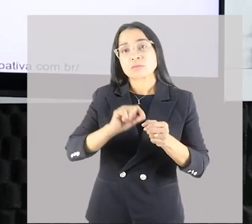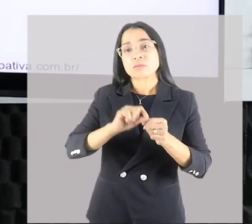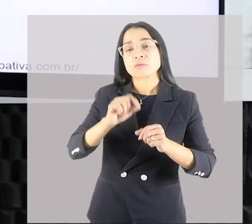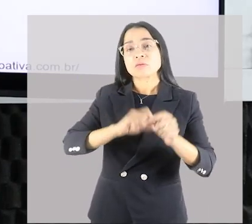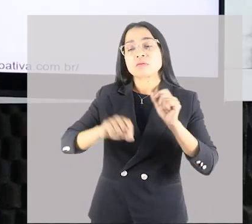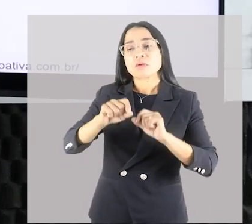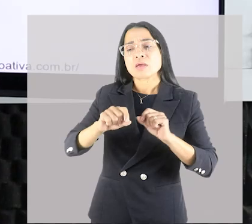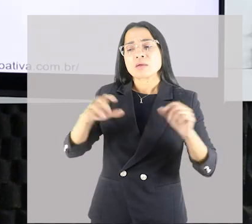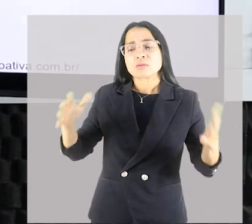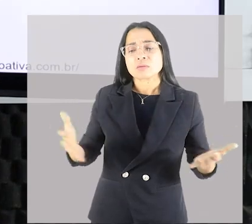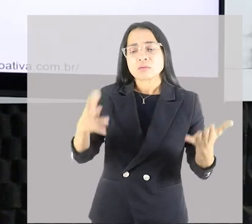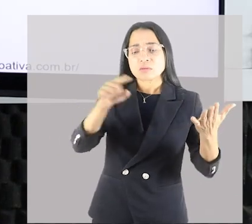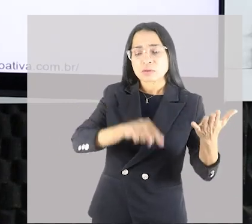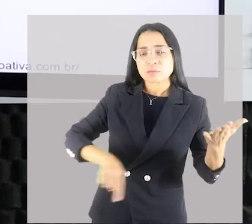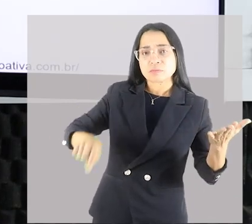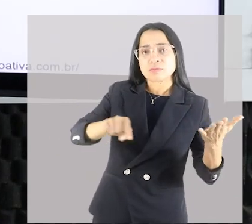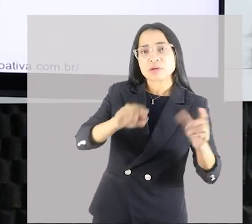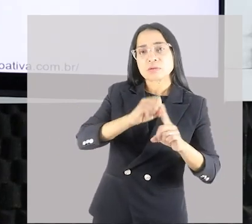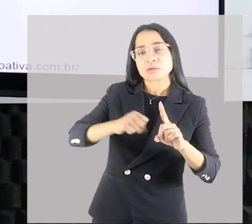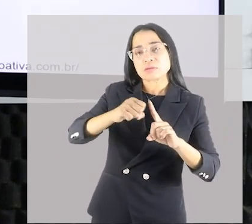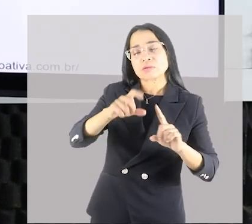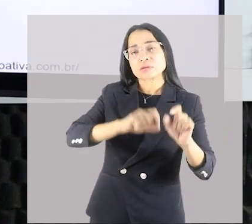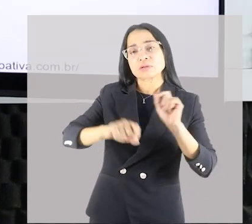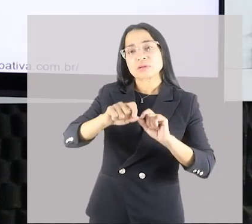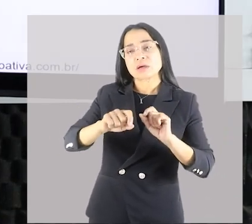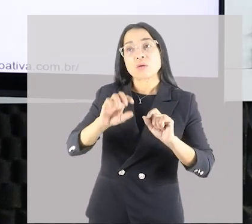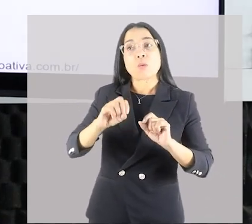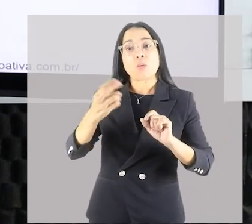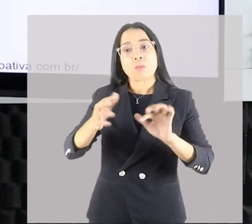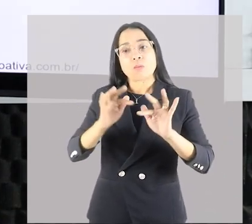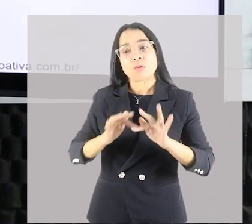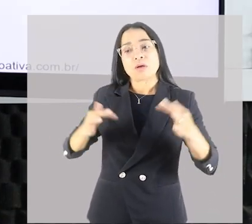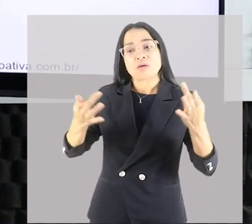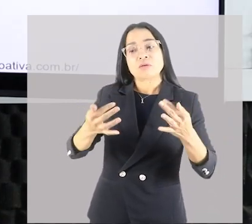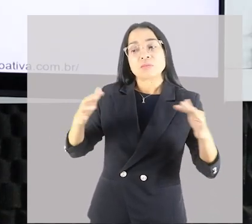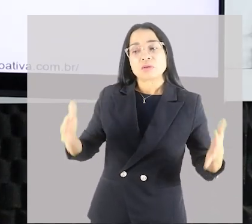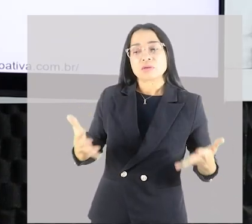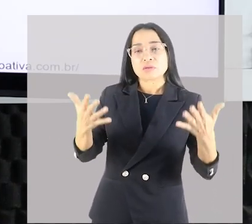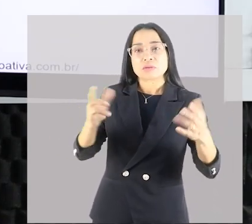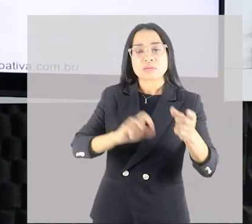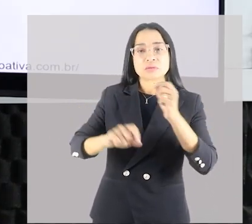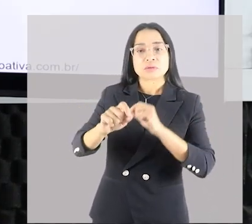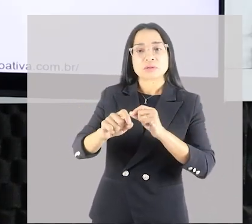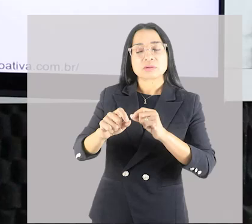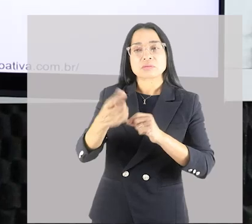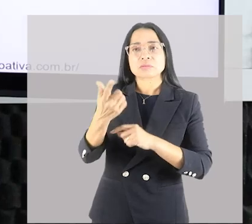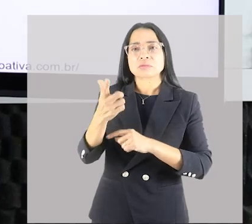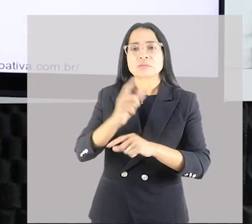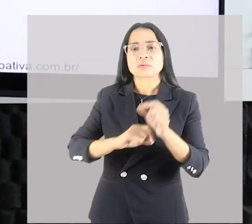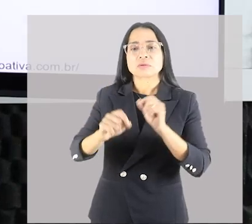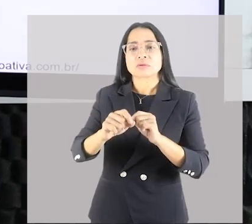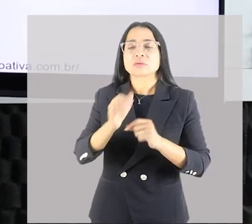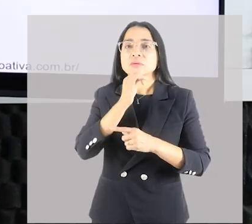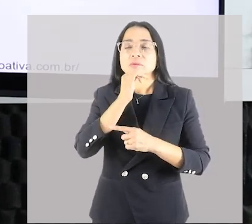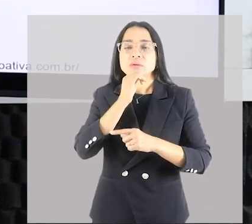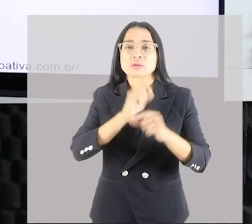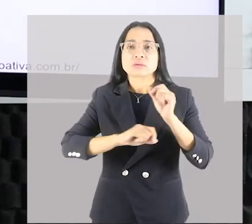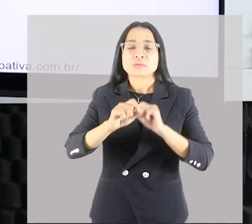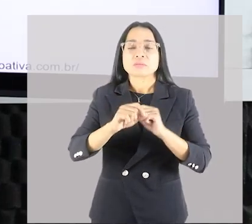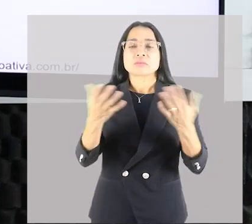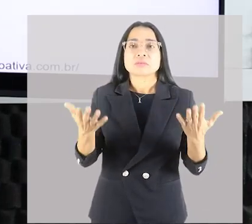uma festividade ali social, uma festa de família, tá, sem ter